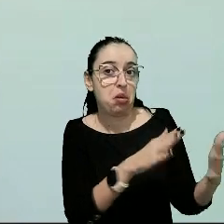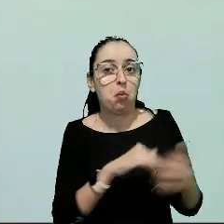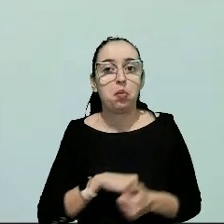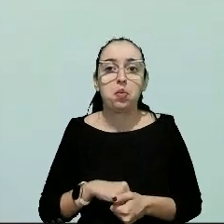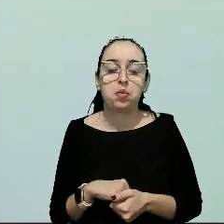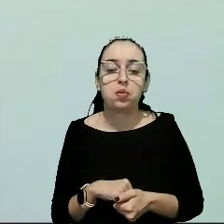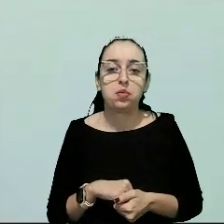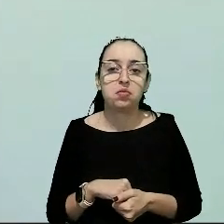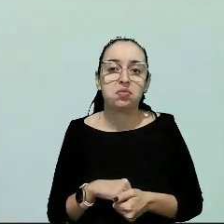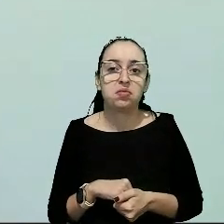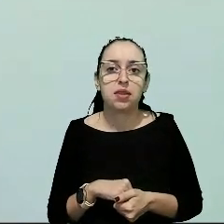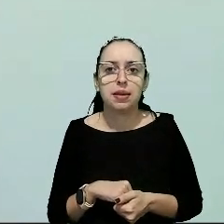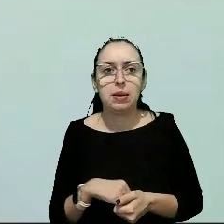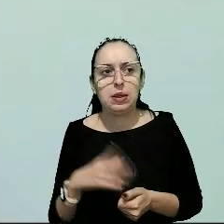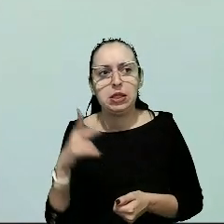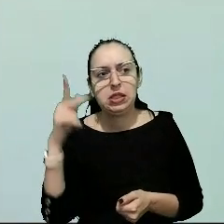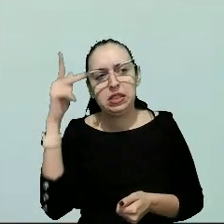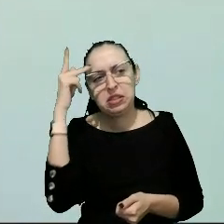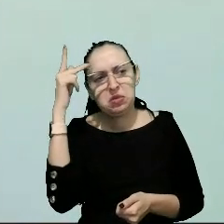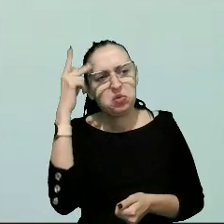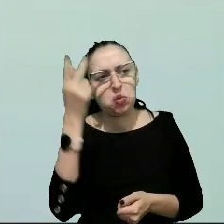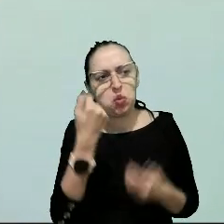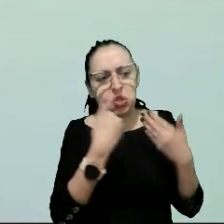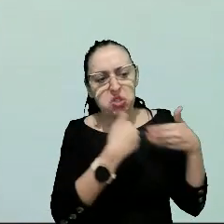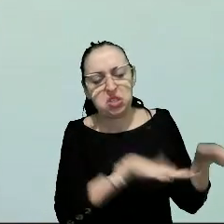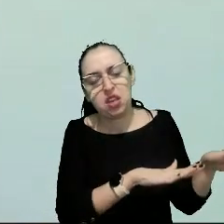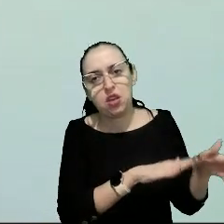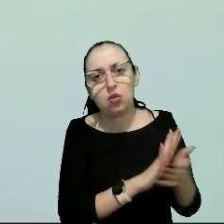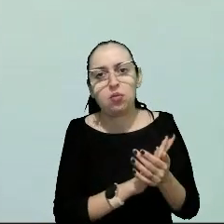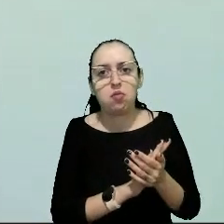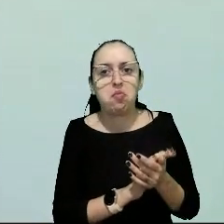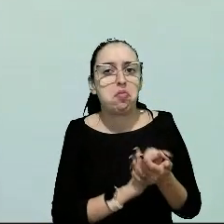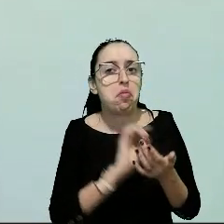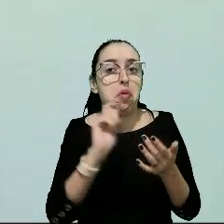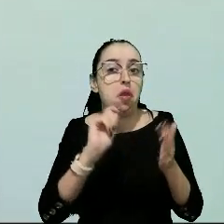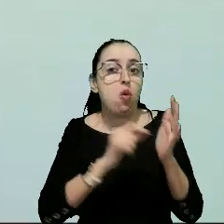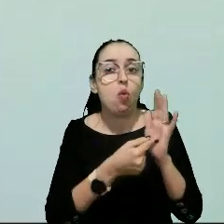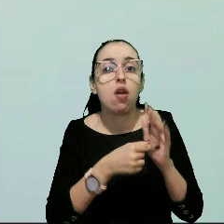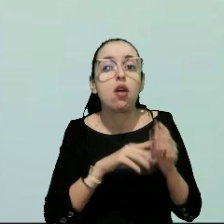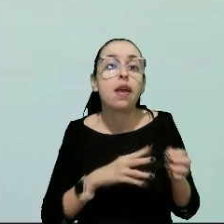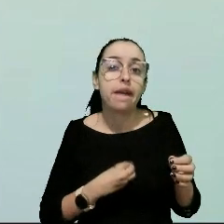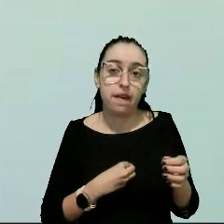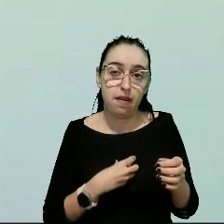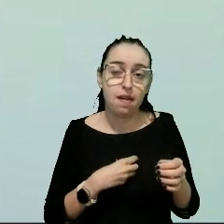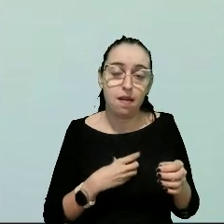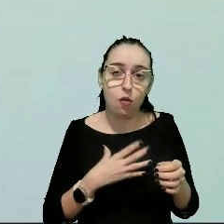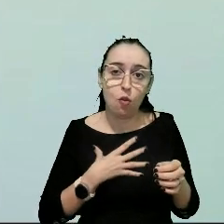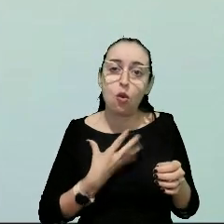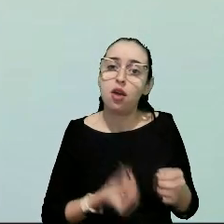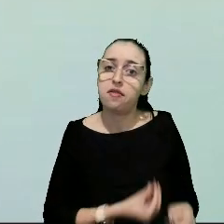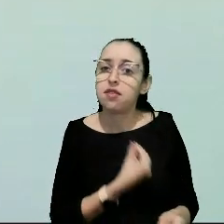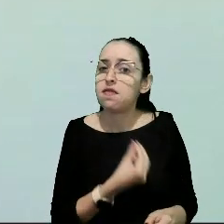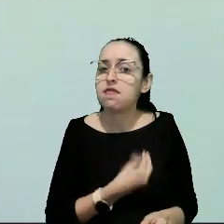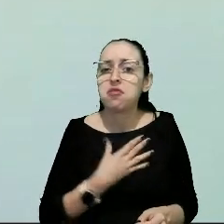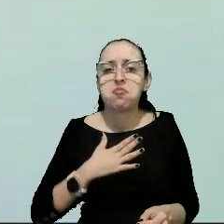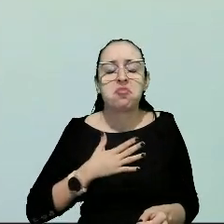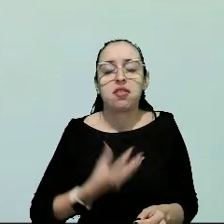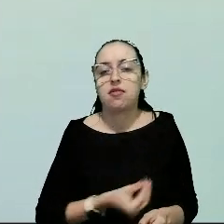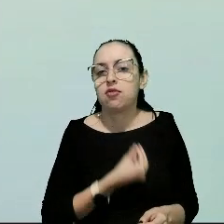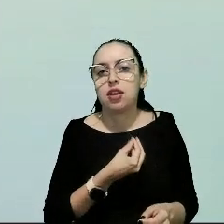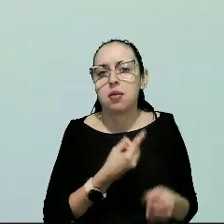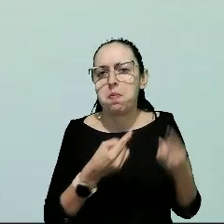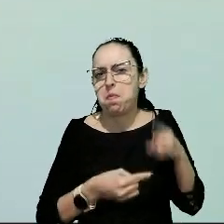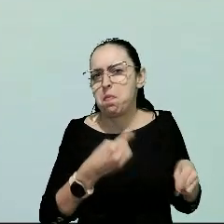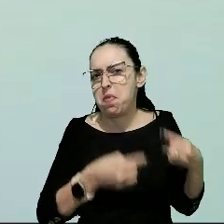teu, sabe? O etarismo é teu, o rótulo é teu, eu vou viver a minha vida. Ela